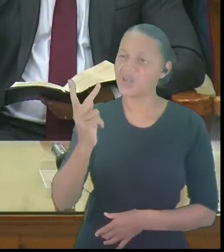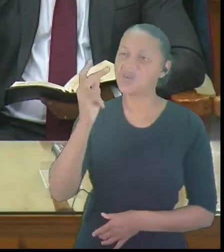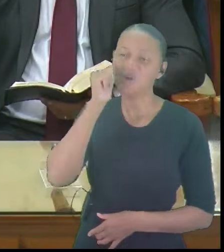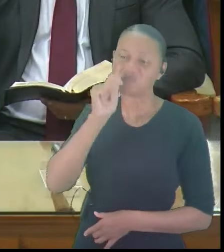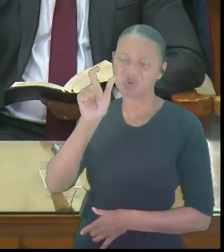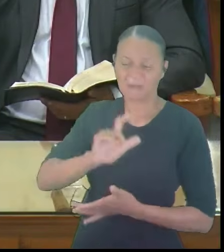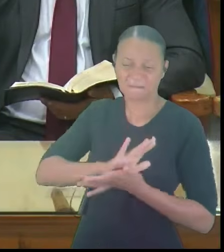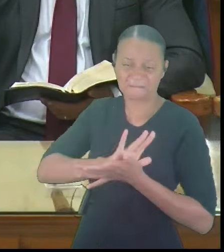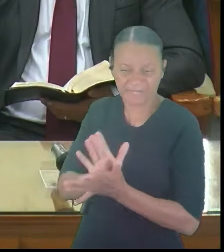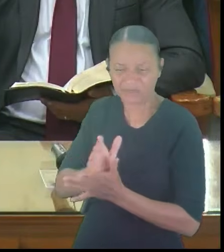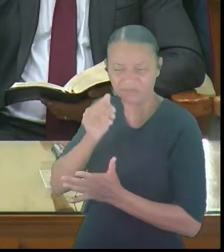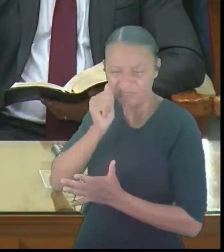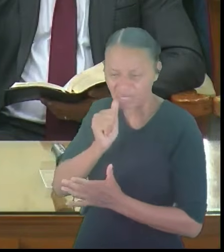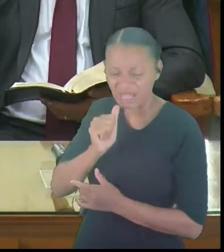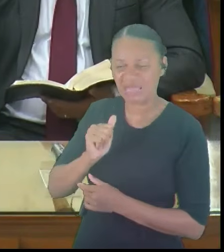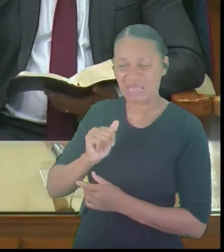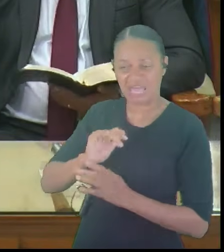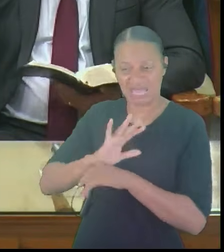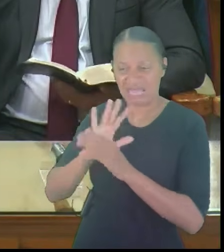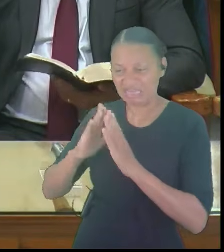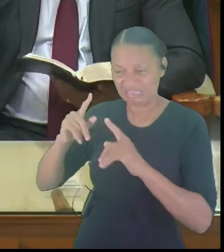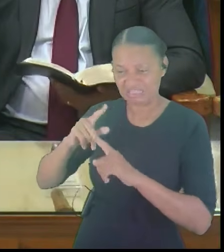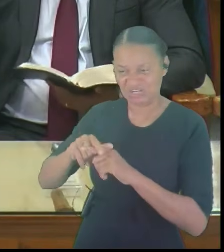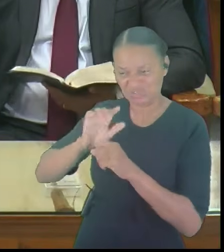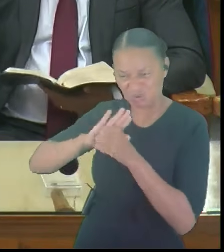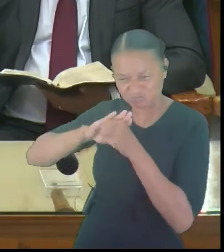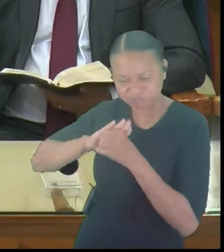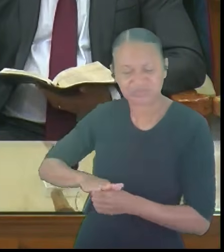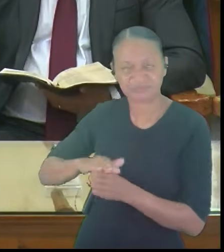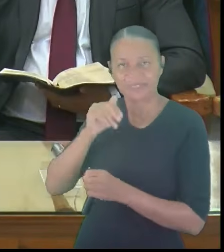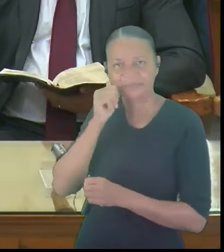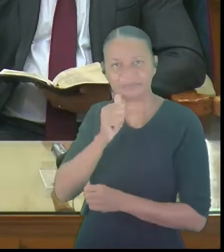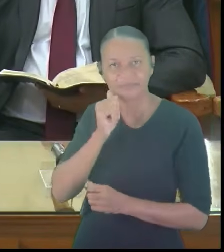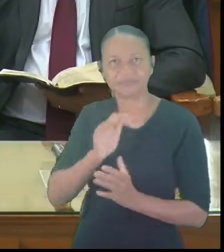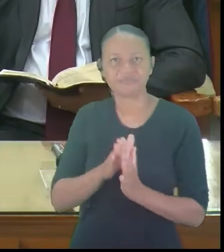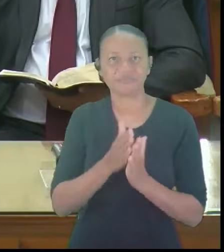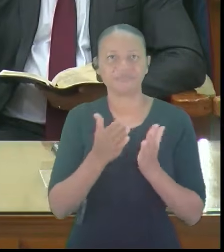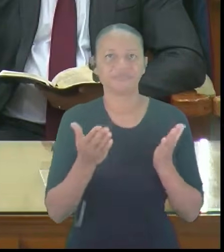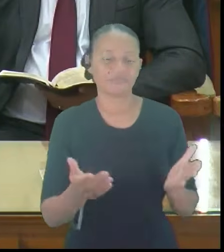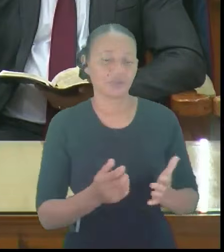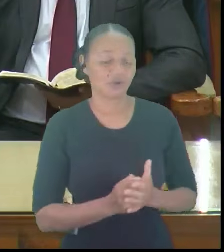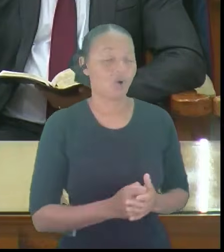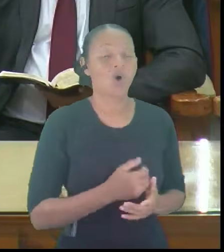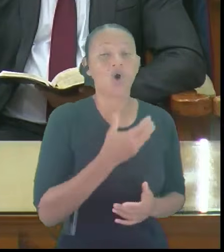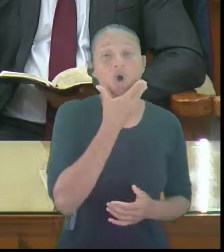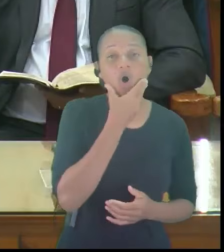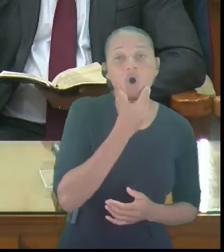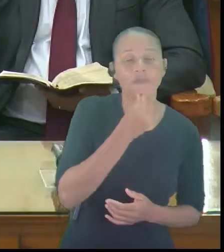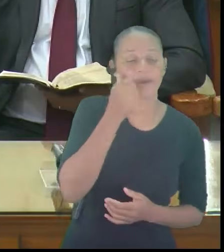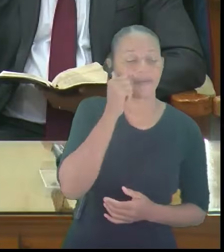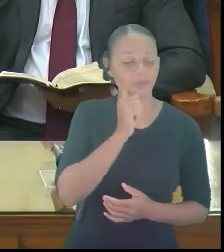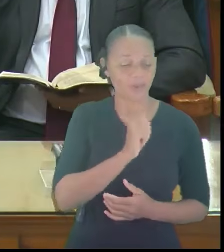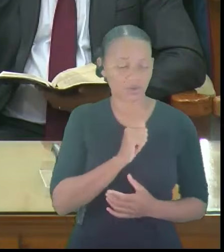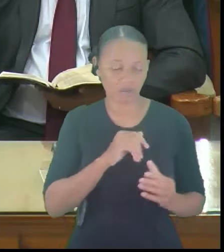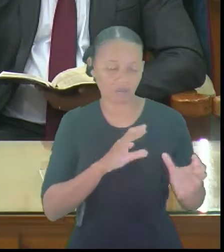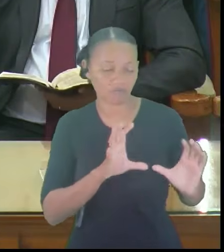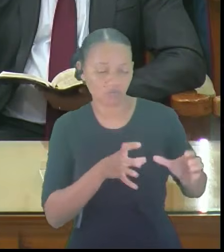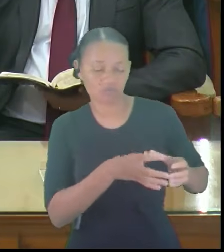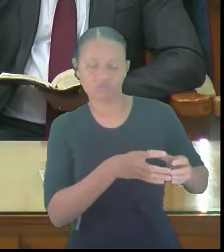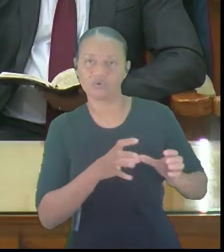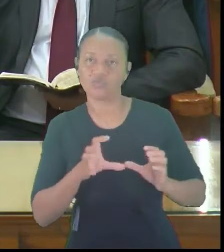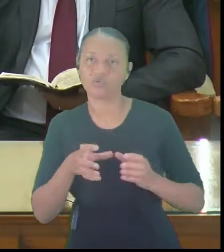mulheres, que a igreja oprime as mulheres. Meus irmãos, a Bíblia bota aqui o homem e a mulher no mesmo pé de